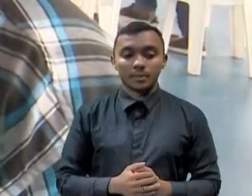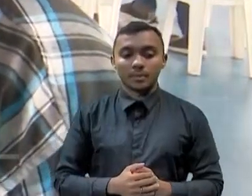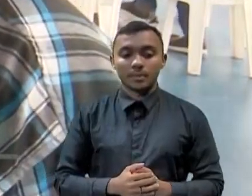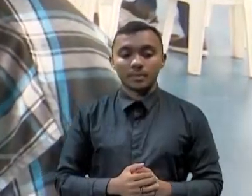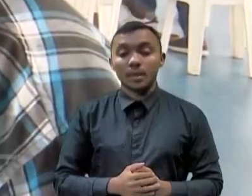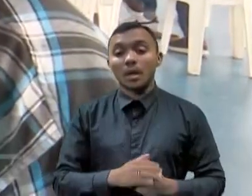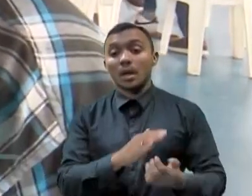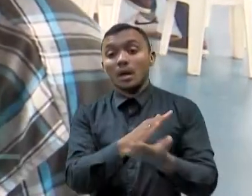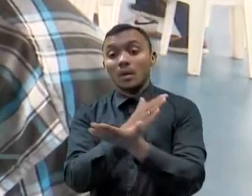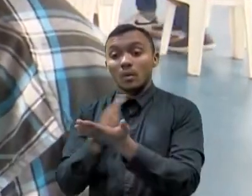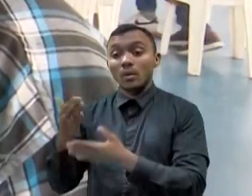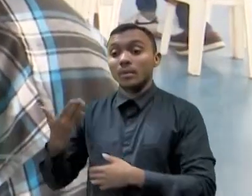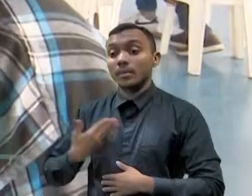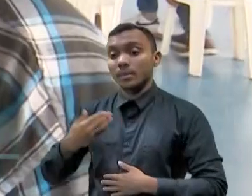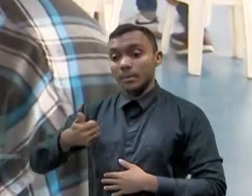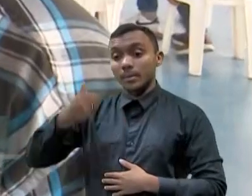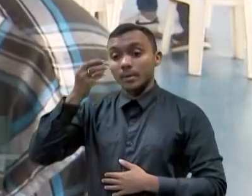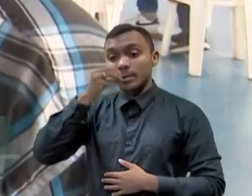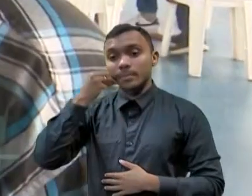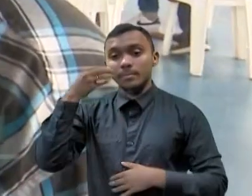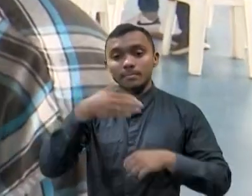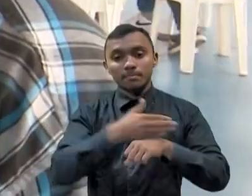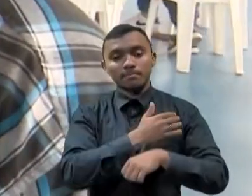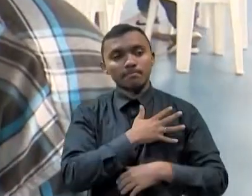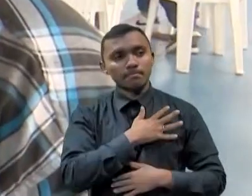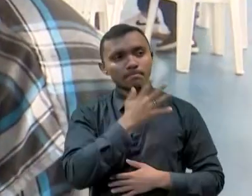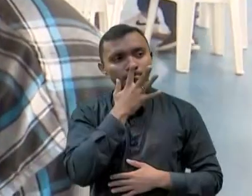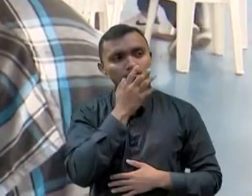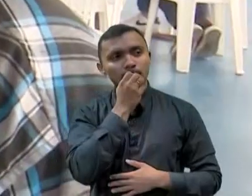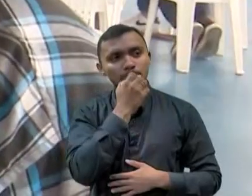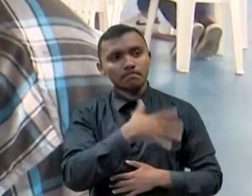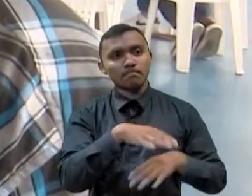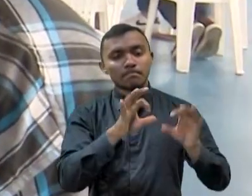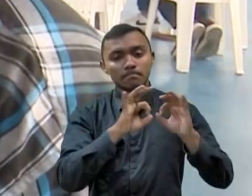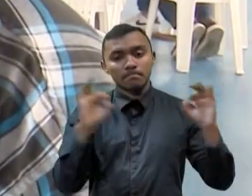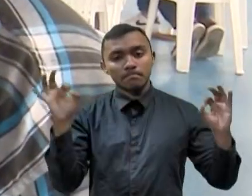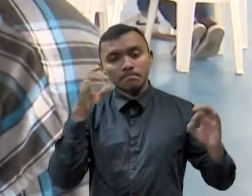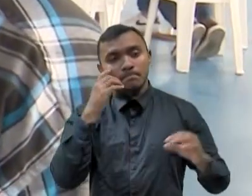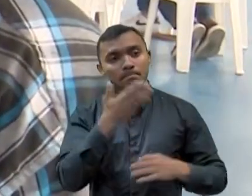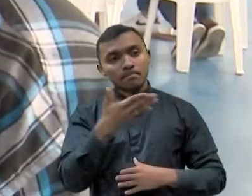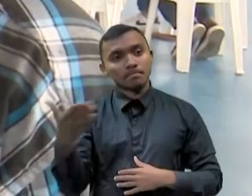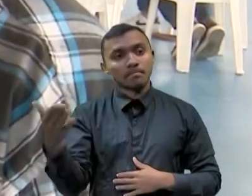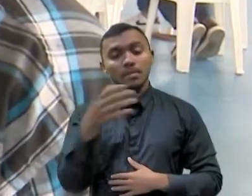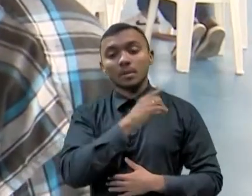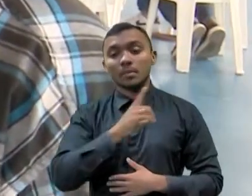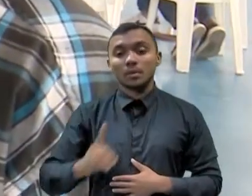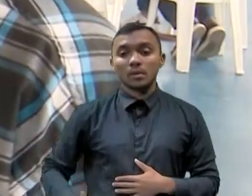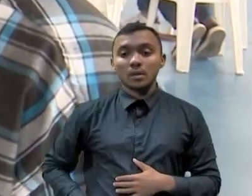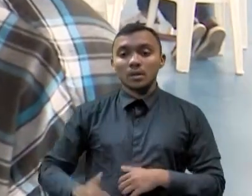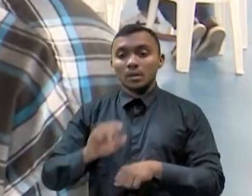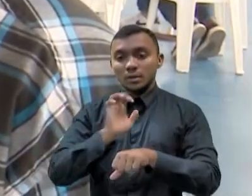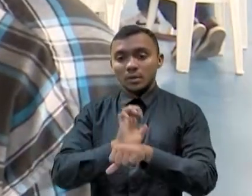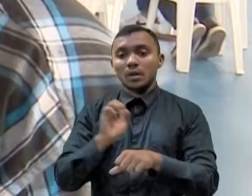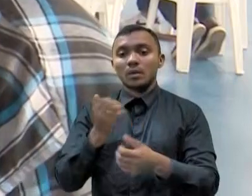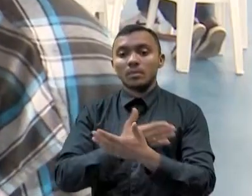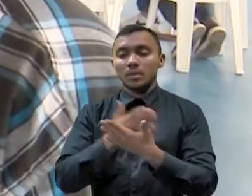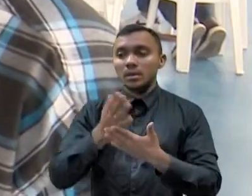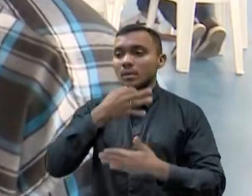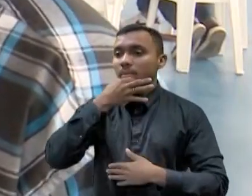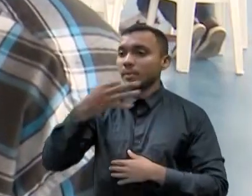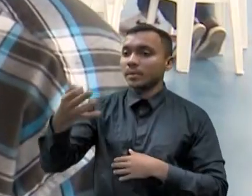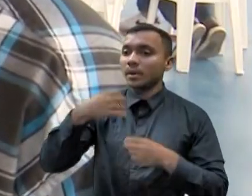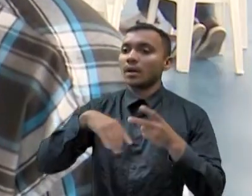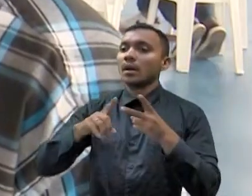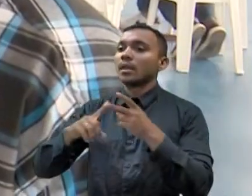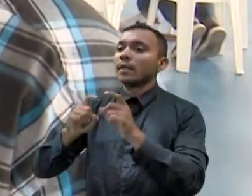que vieram pela primeira vez estão tudo gostando em ver o que os candidatos, os deputados estão falando, estão